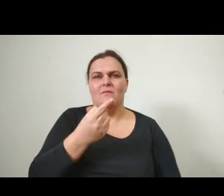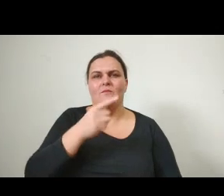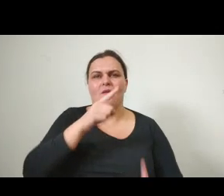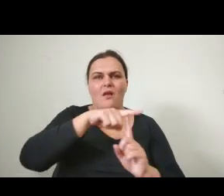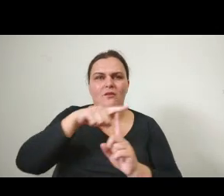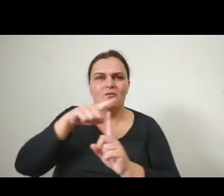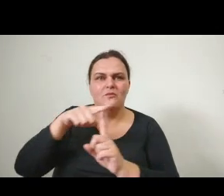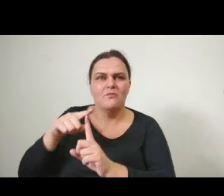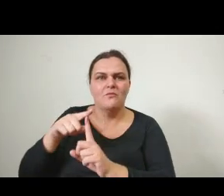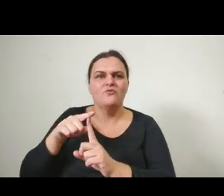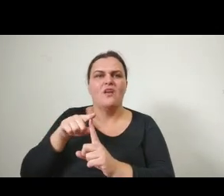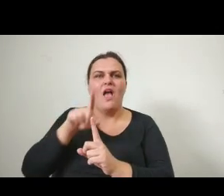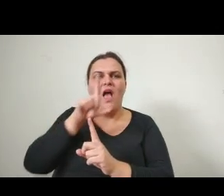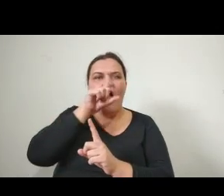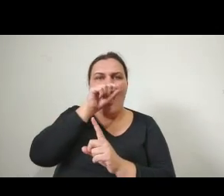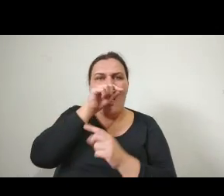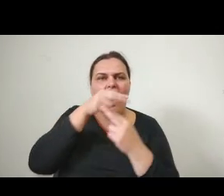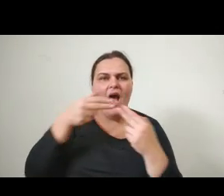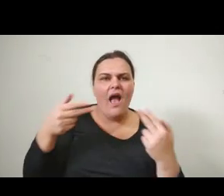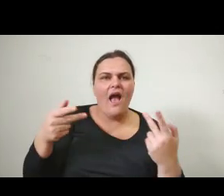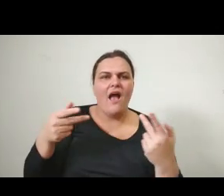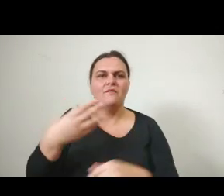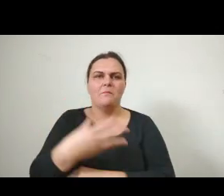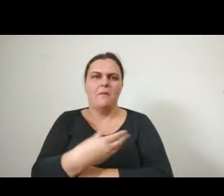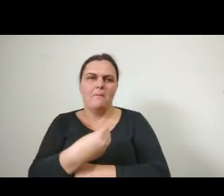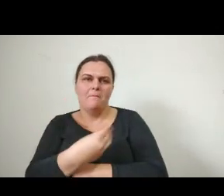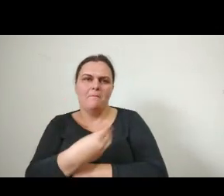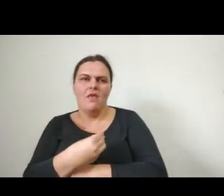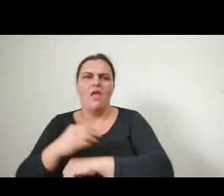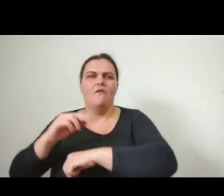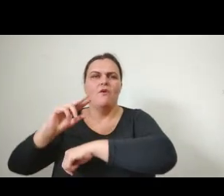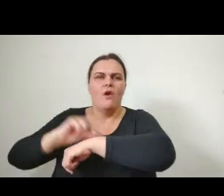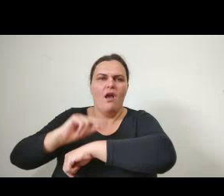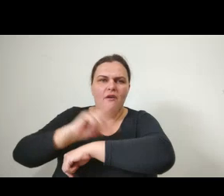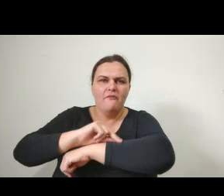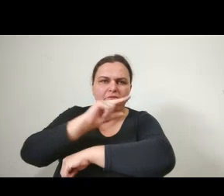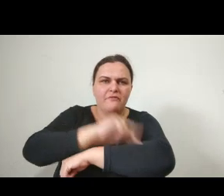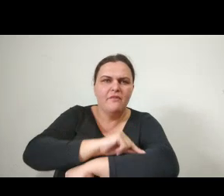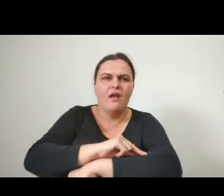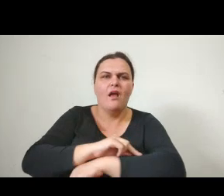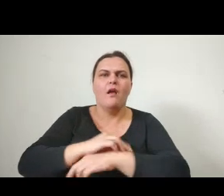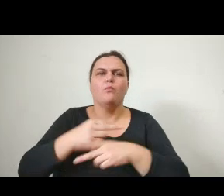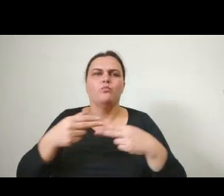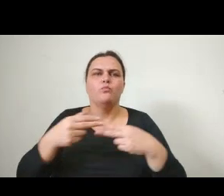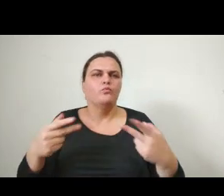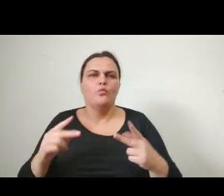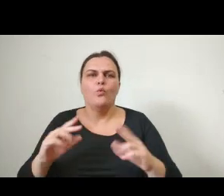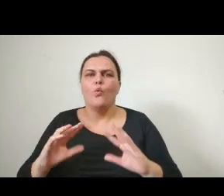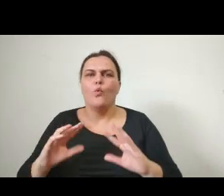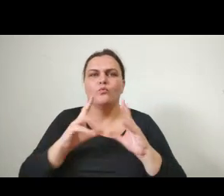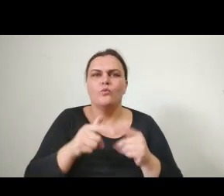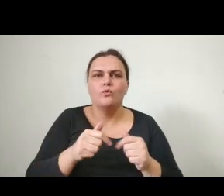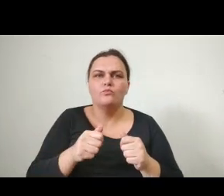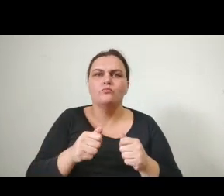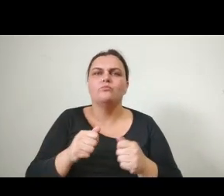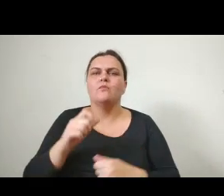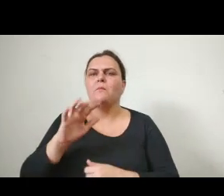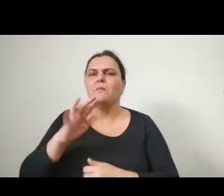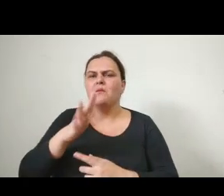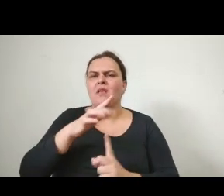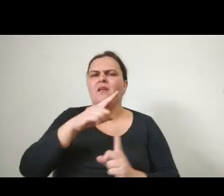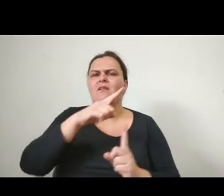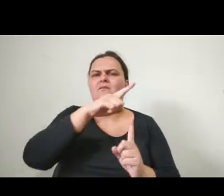tenho então ali uma figura, né, para anfíbios, outra para pássaros, outra para mamíferos. E